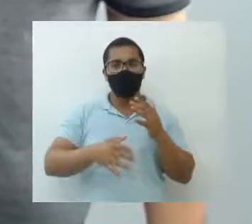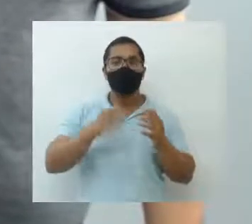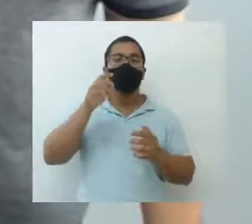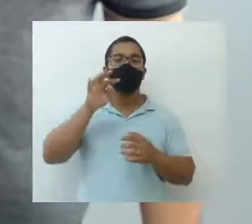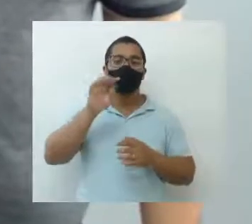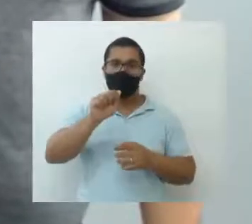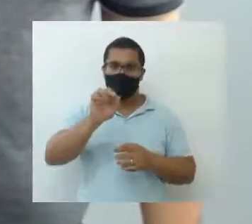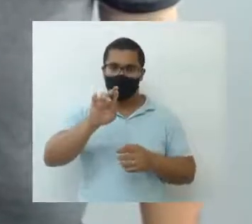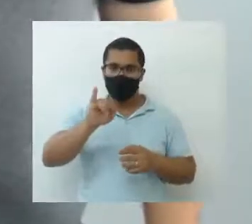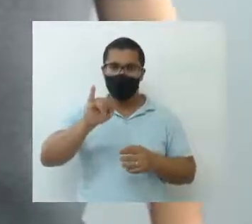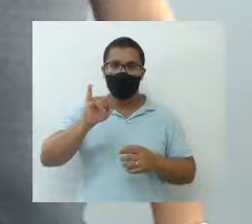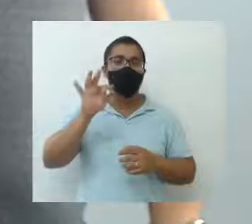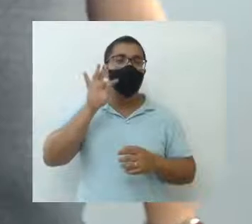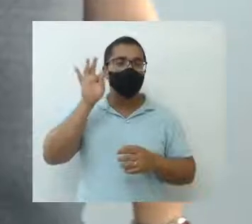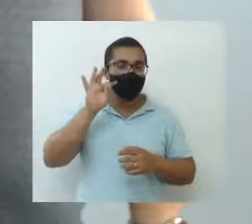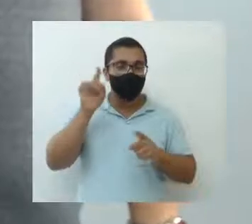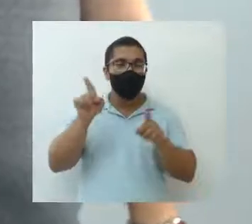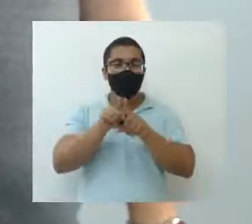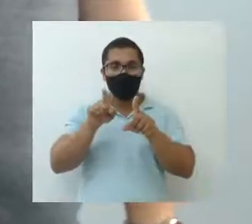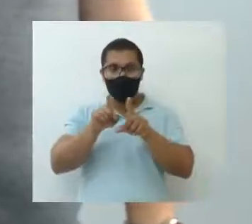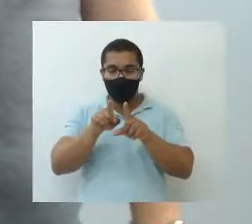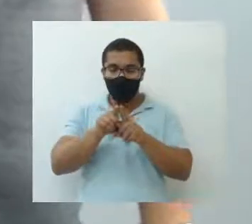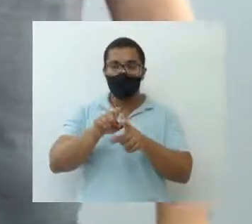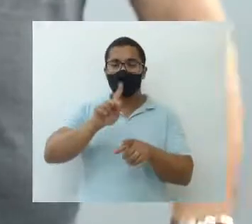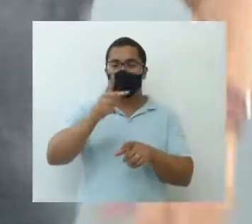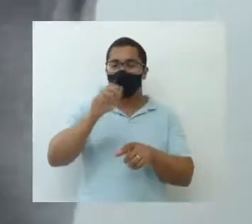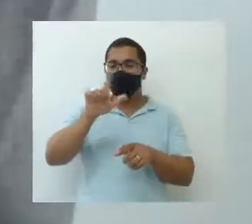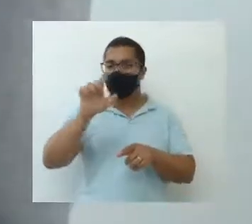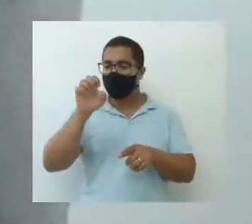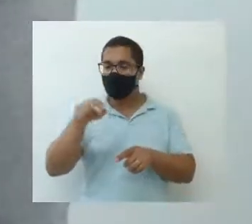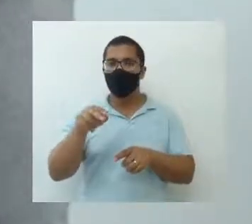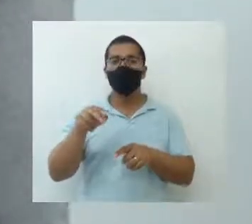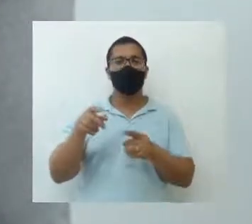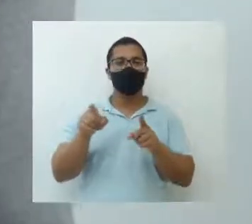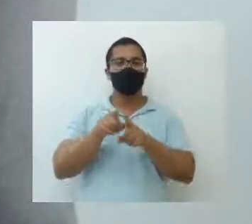Muito obrigado. A Ellen, do som, e a